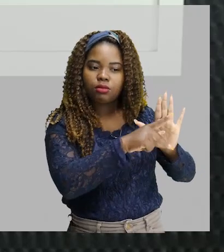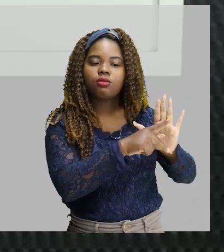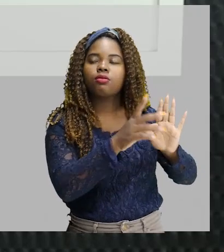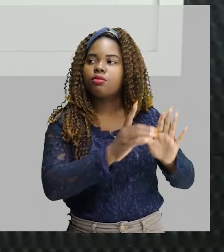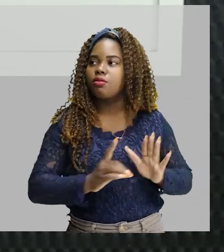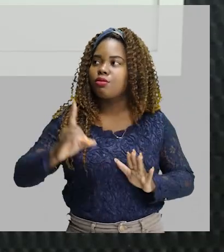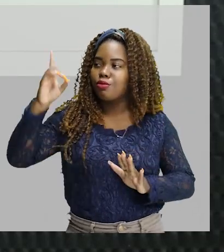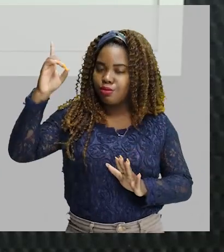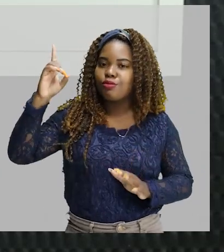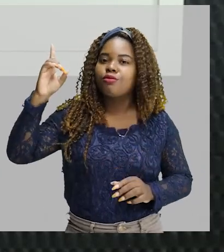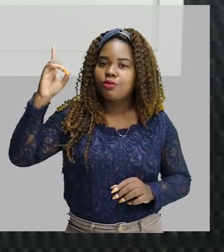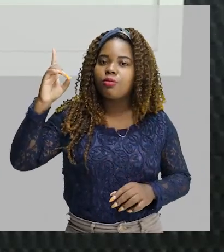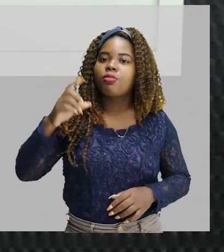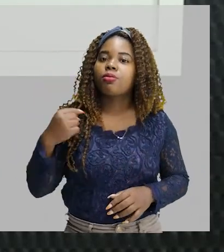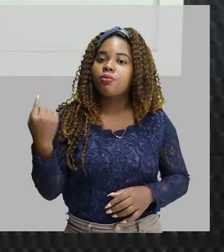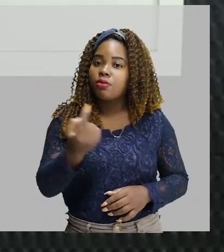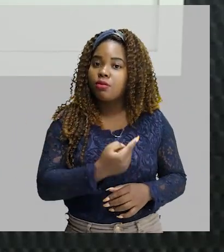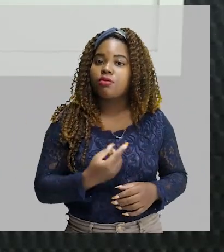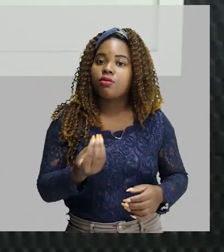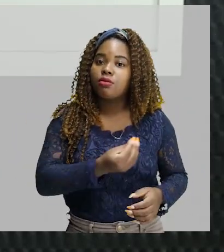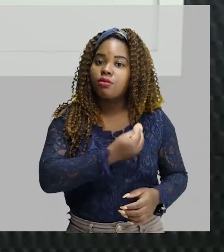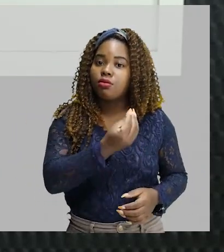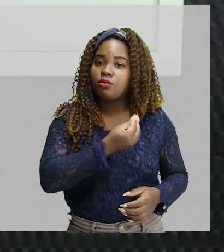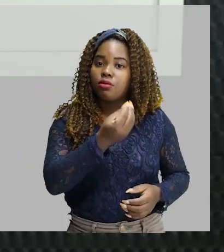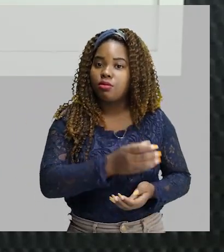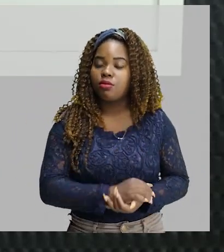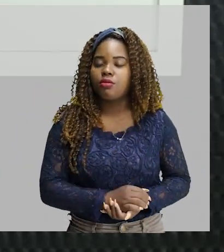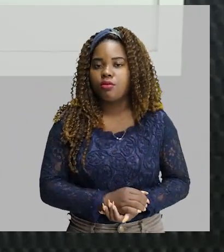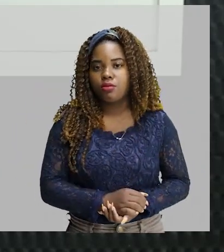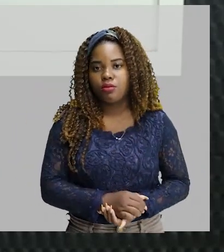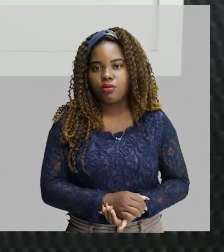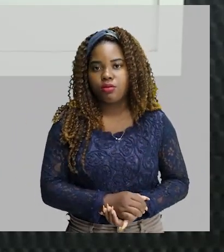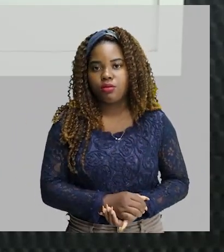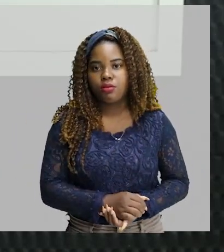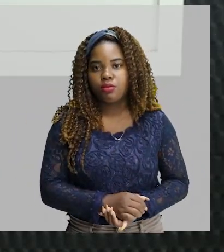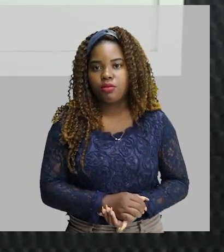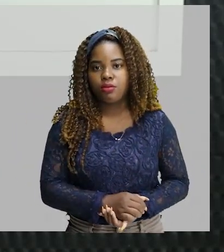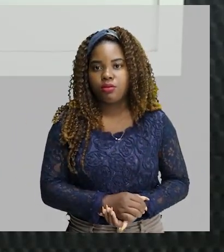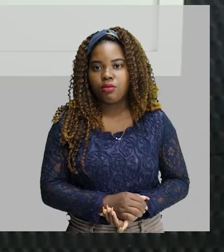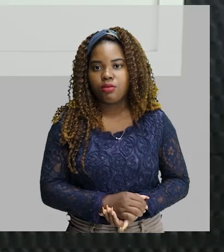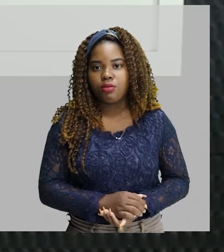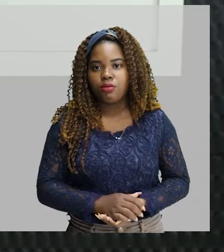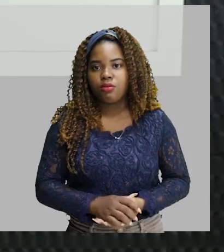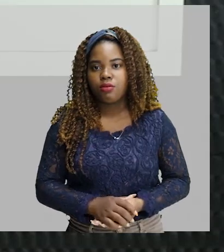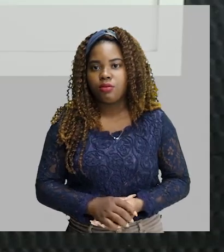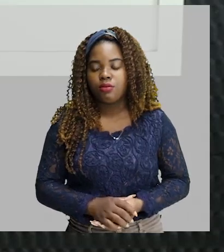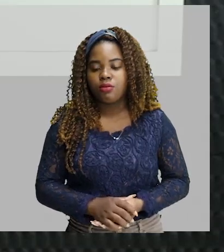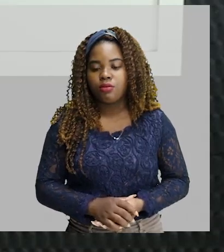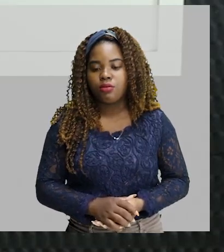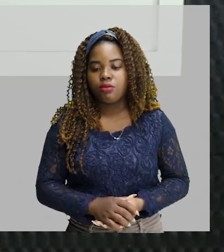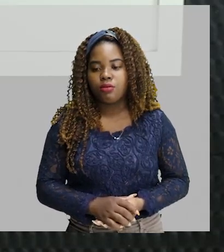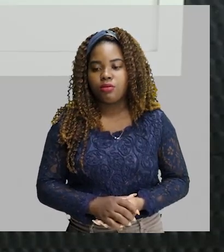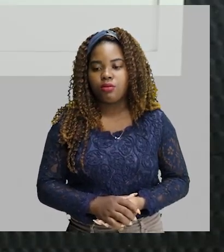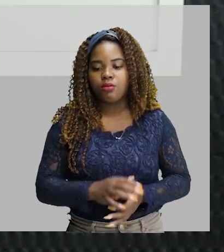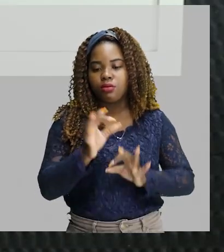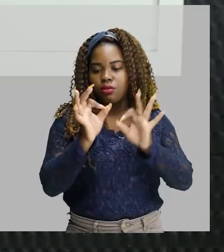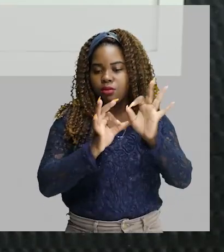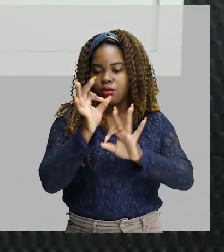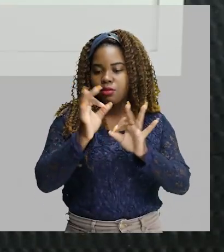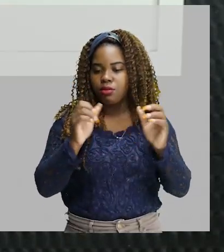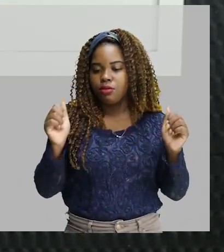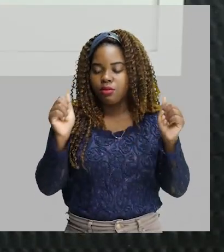de Deus para nossas vidas, tá? O projeto divino, ele constitui